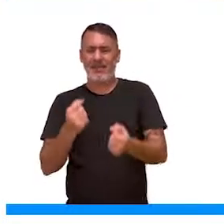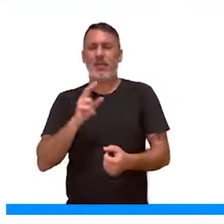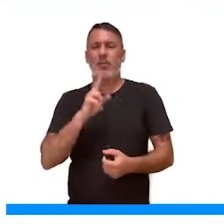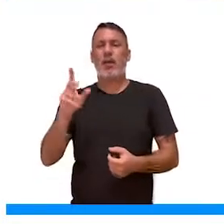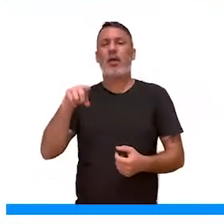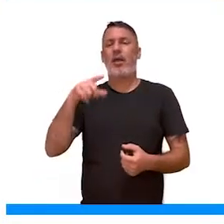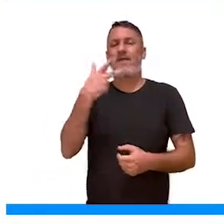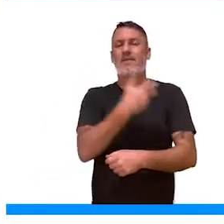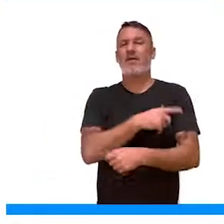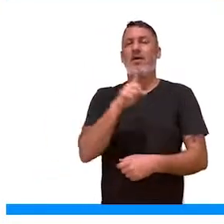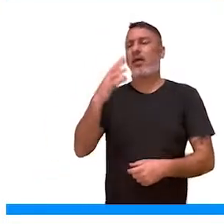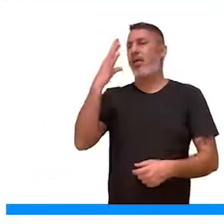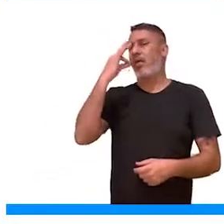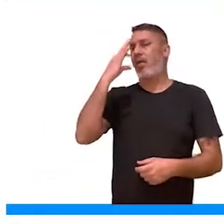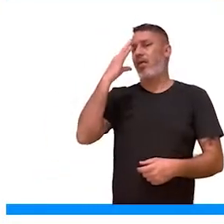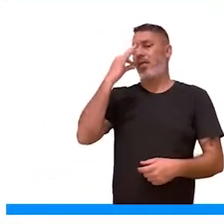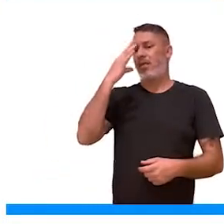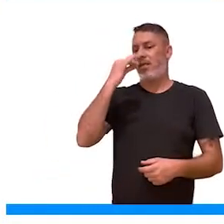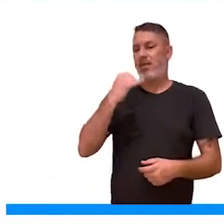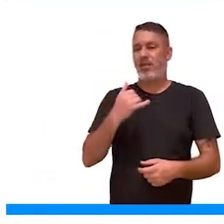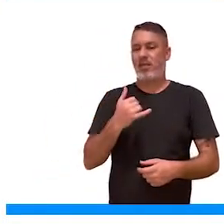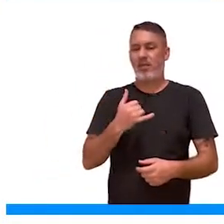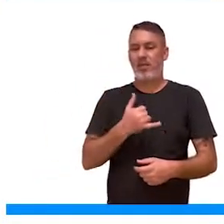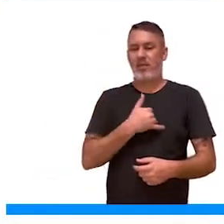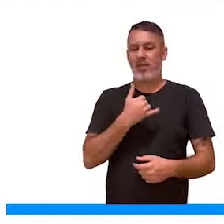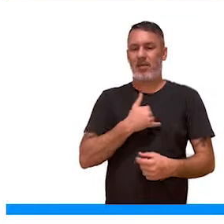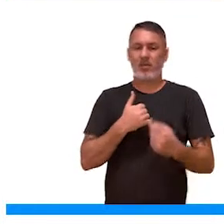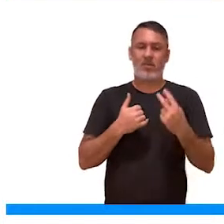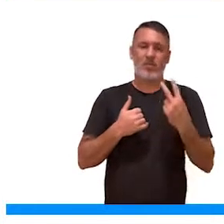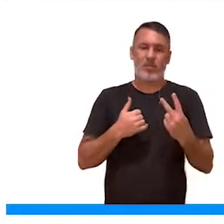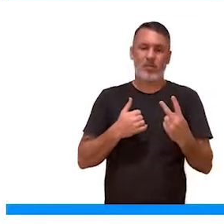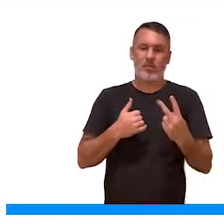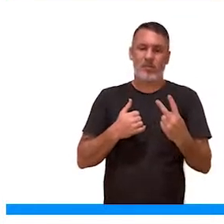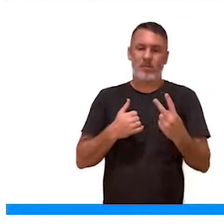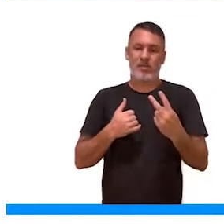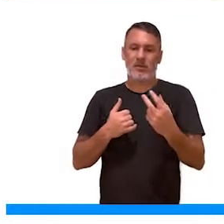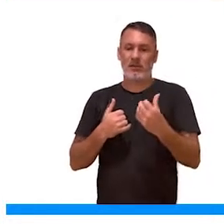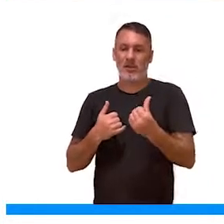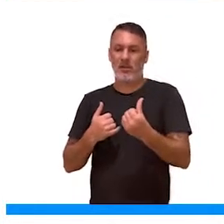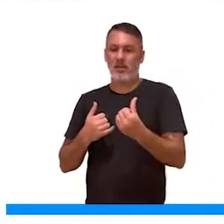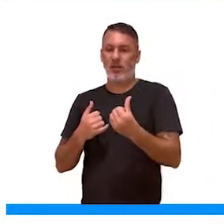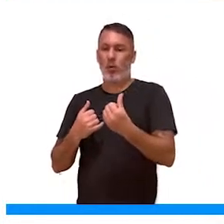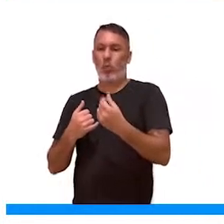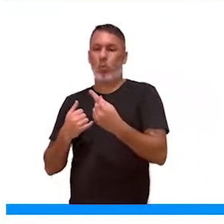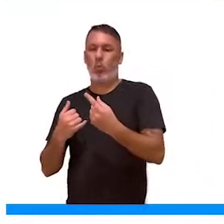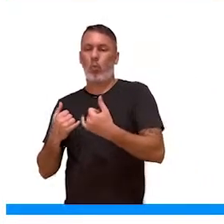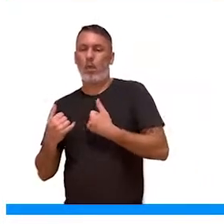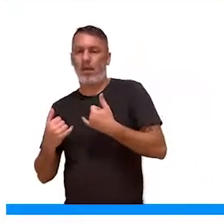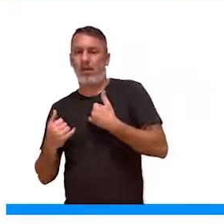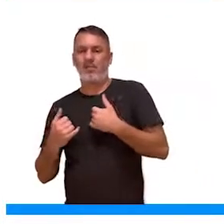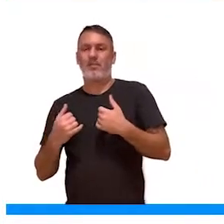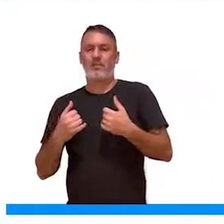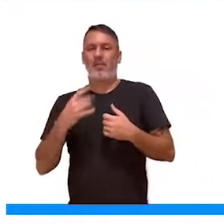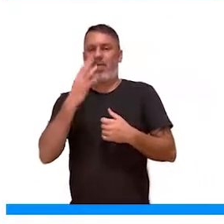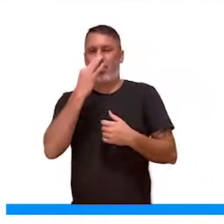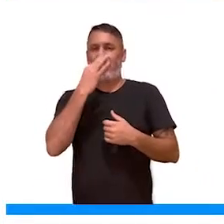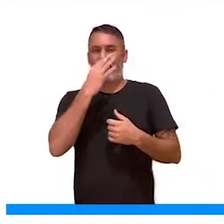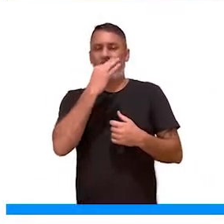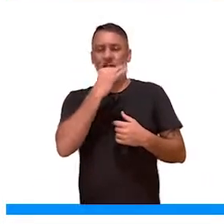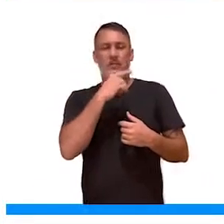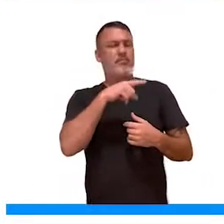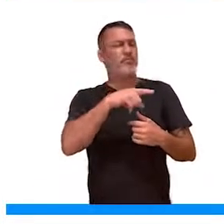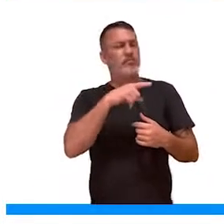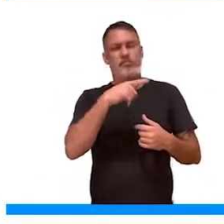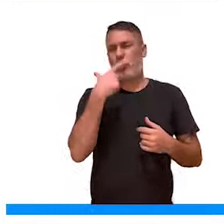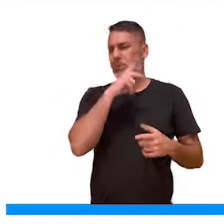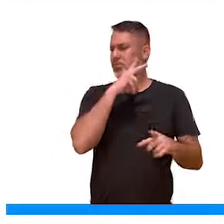que é administrada oral, dos 2, 6 e 18 meses, e teve reforço após um ano da última. E essa vacina